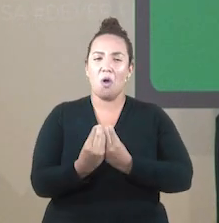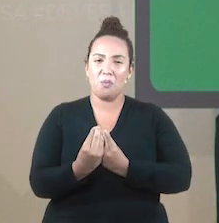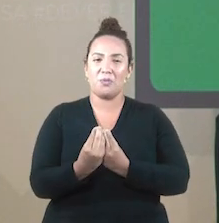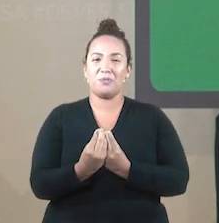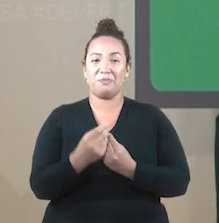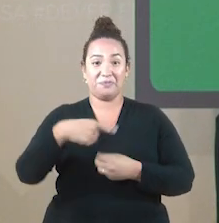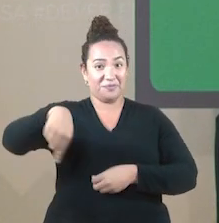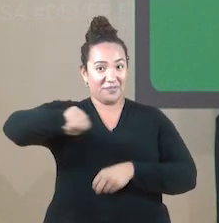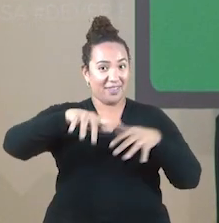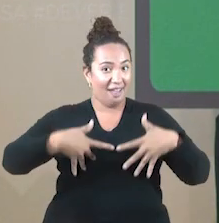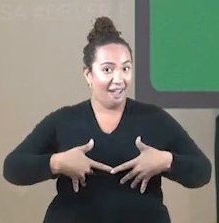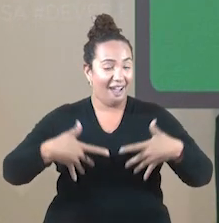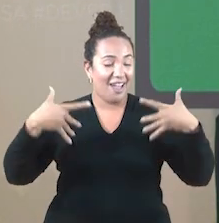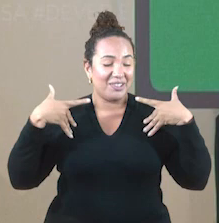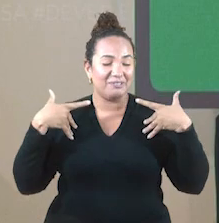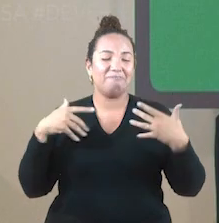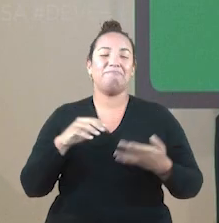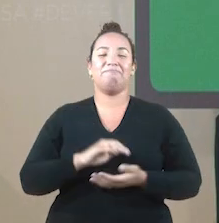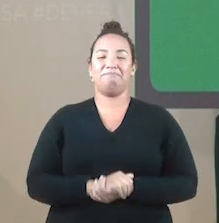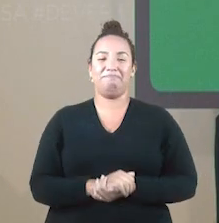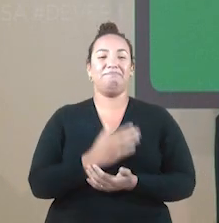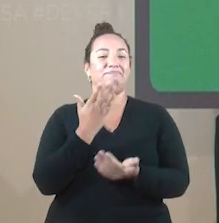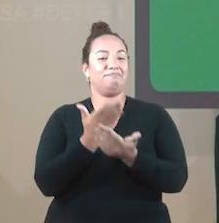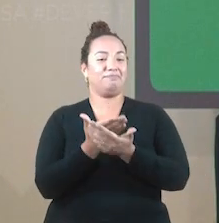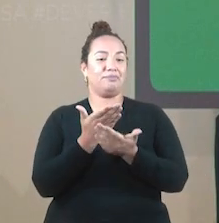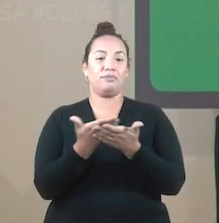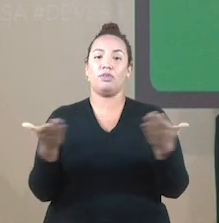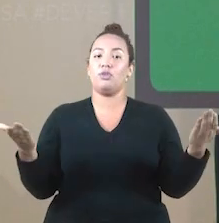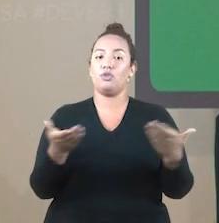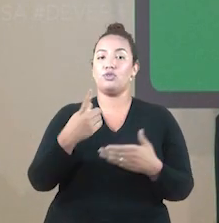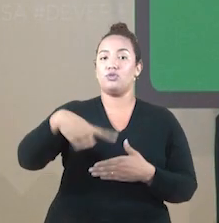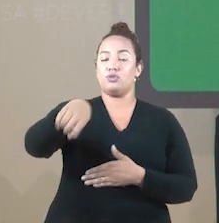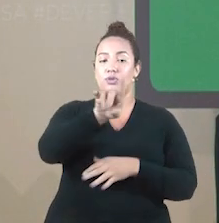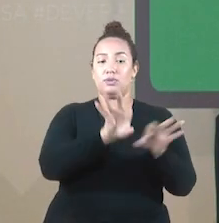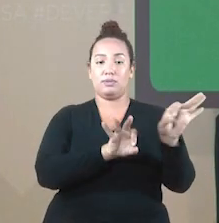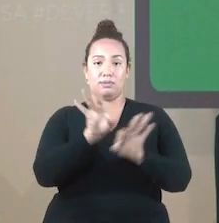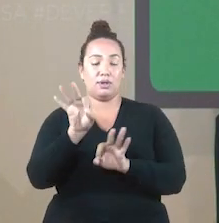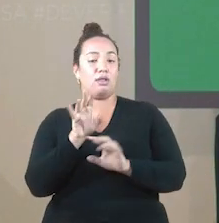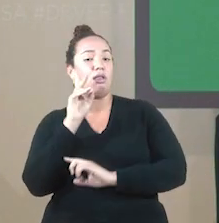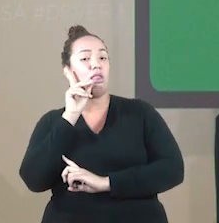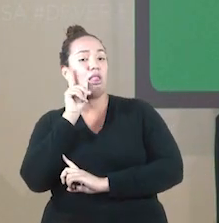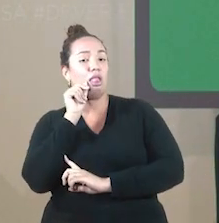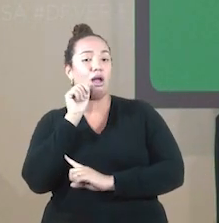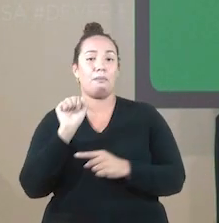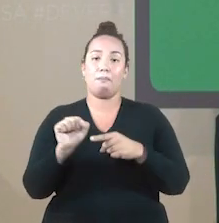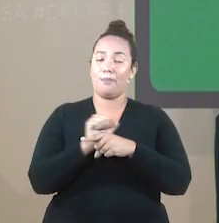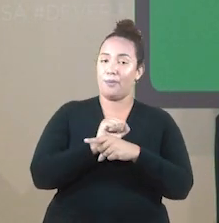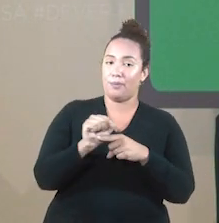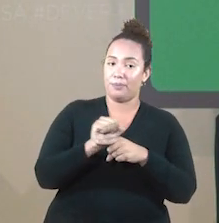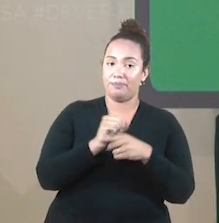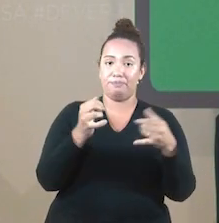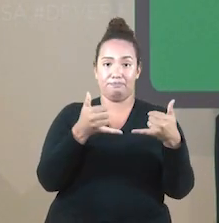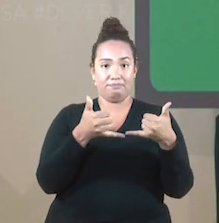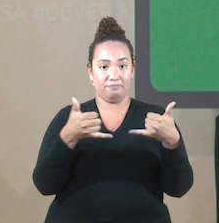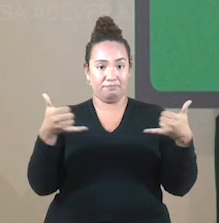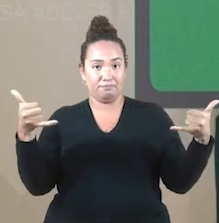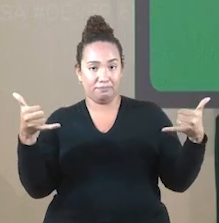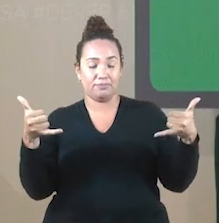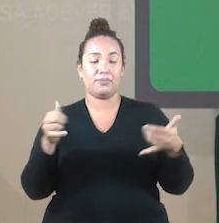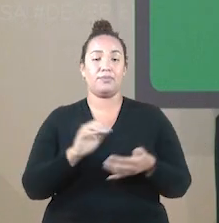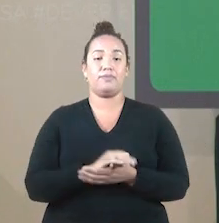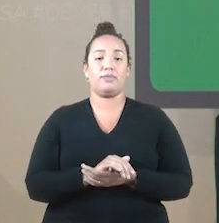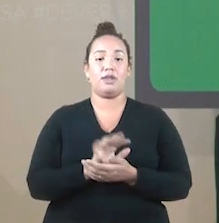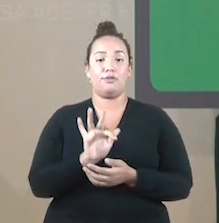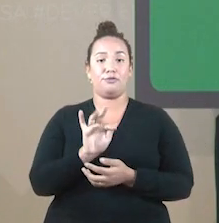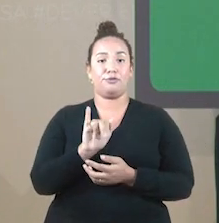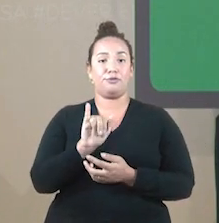Estão animados? Para a aula de hoje, eu quero que vocês peguem lápis, borracha, barbante,